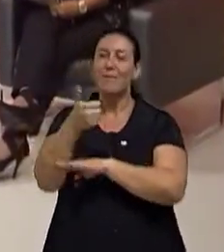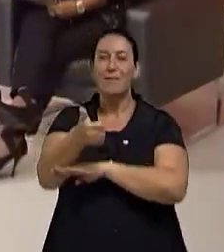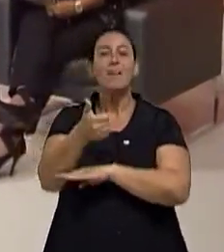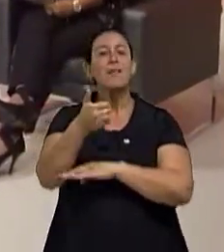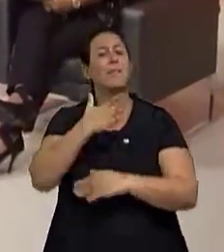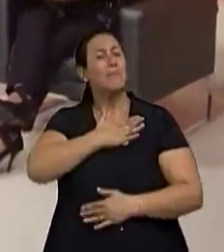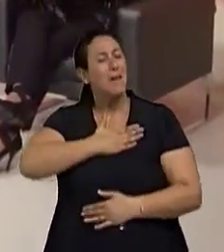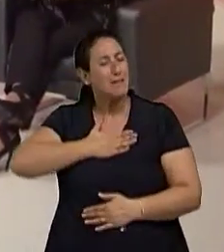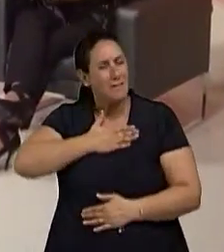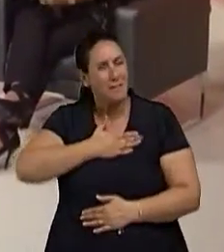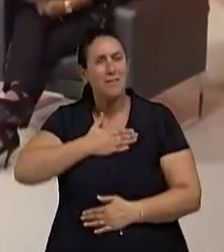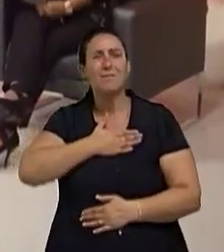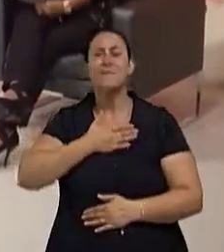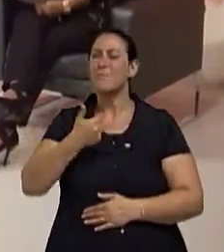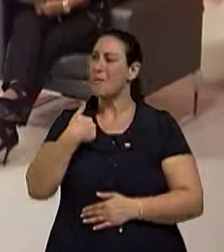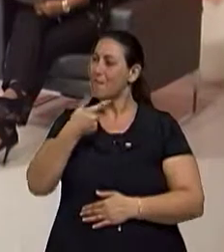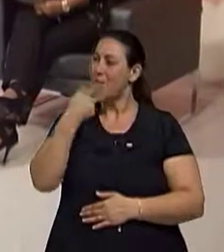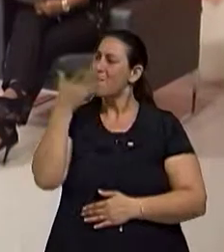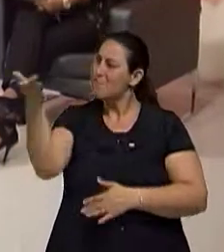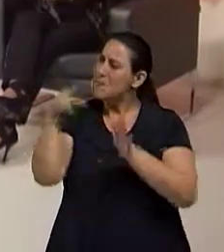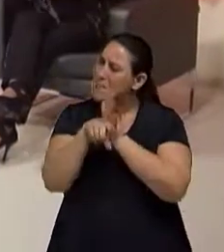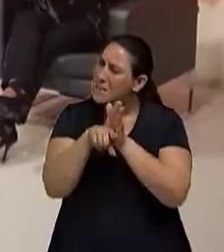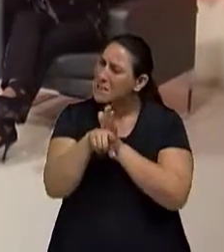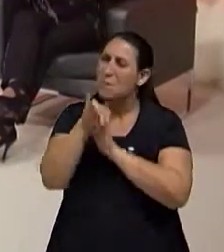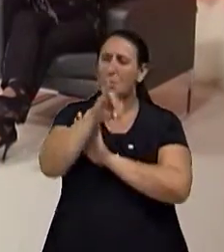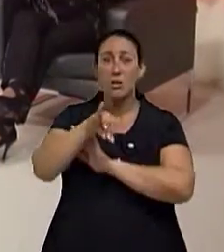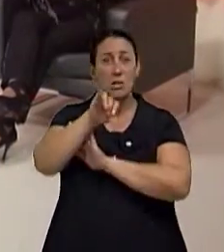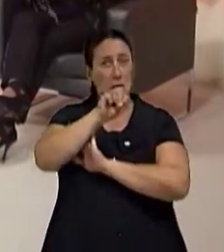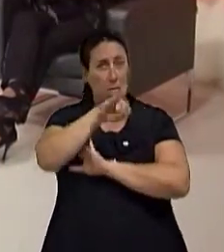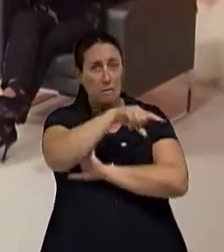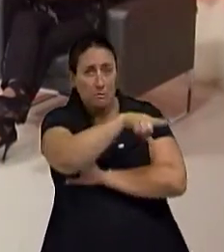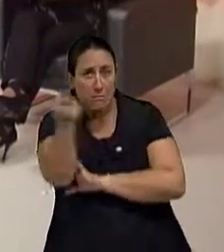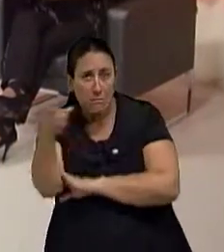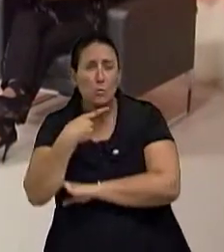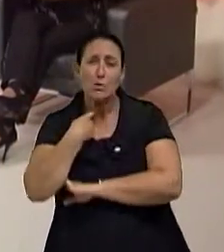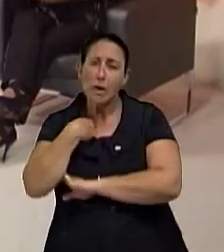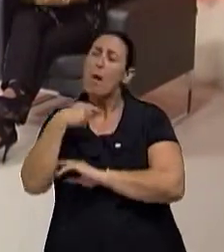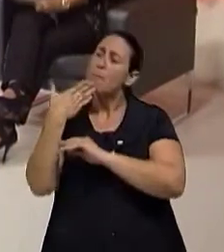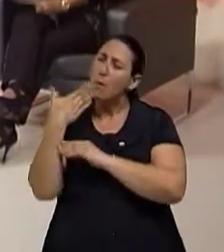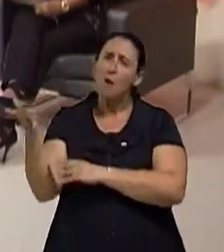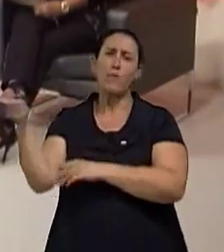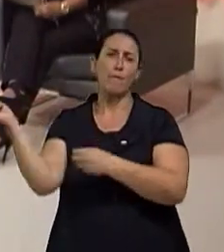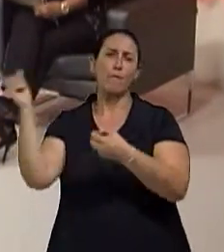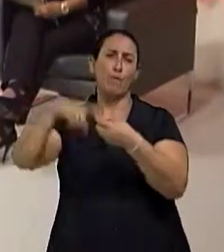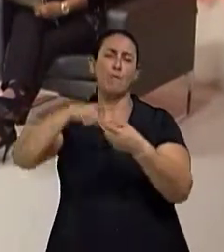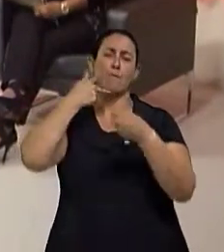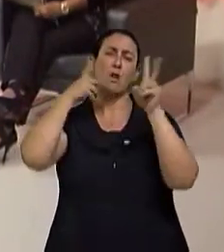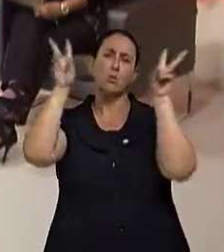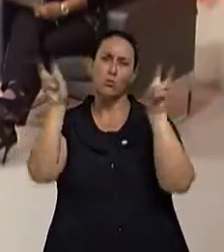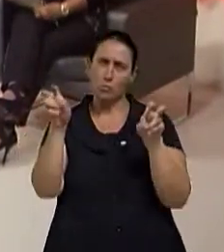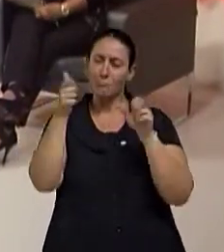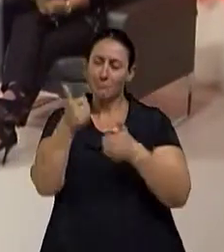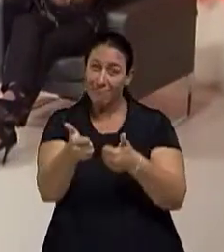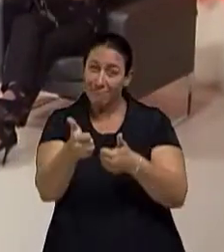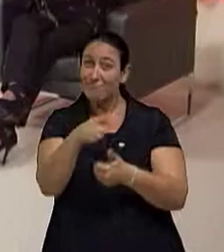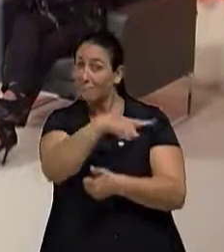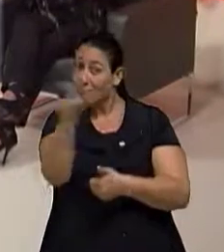grande prazer falar da sua pesquisa. E se o público gostou, peça para ele voltar. Ele volta a pedido